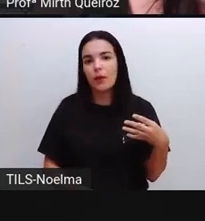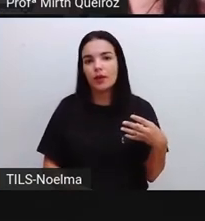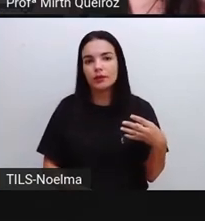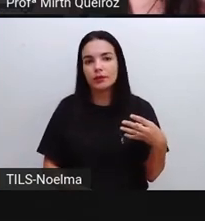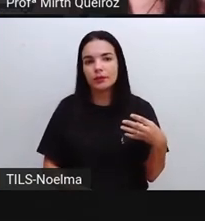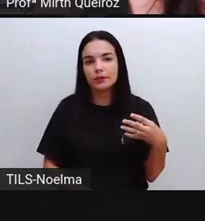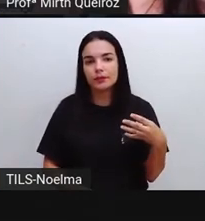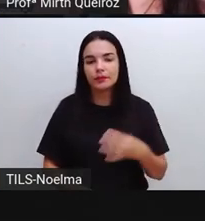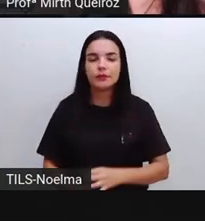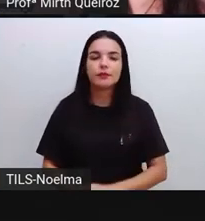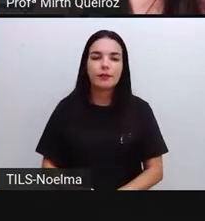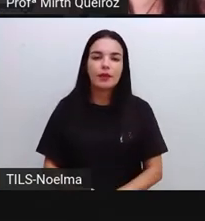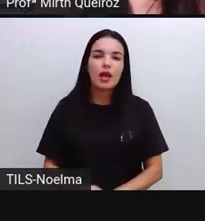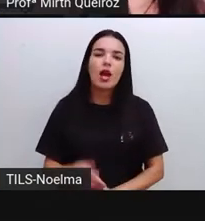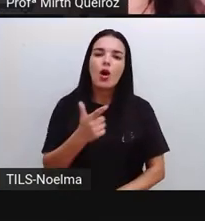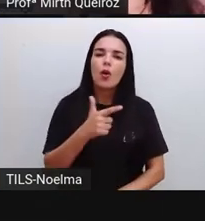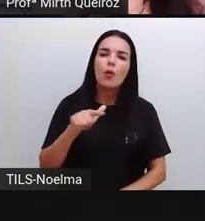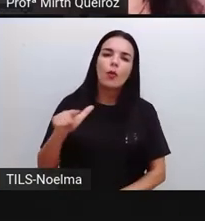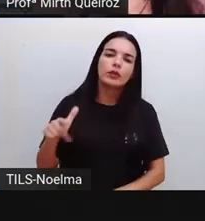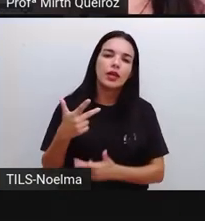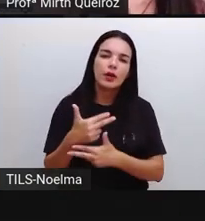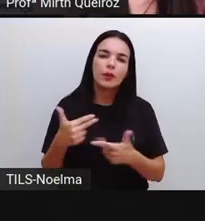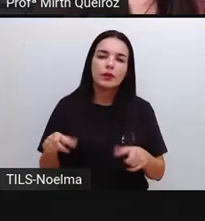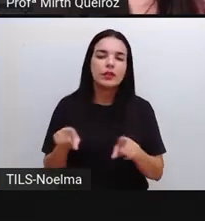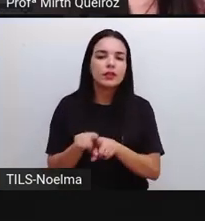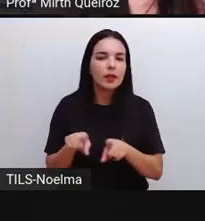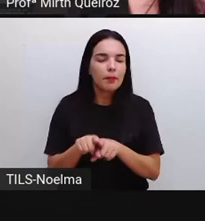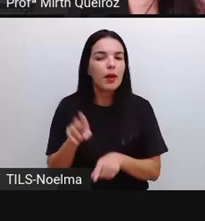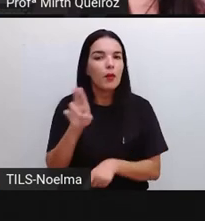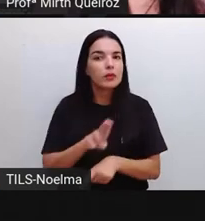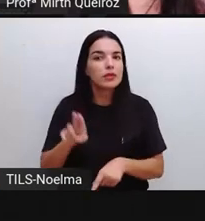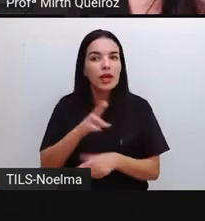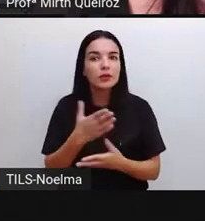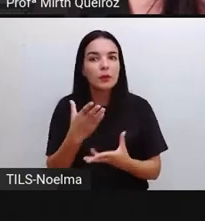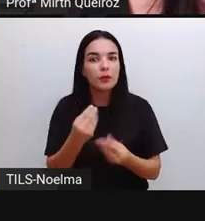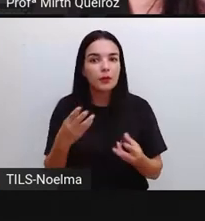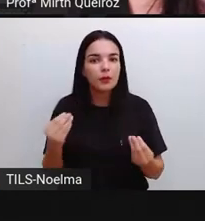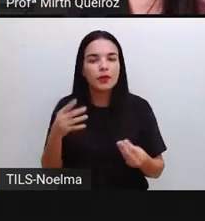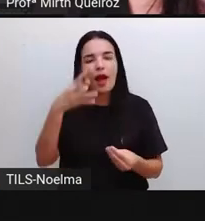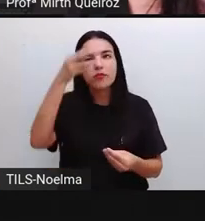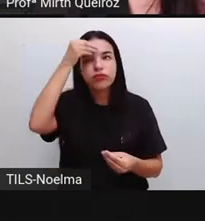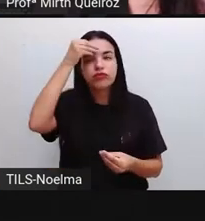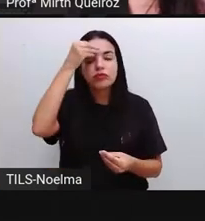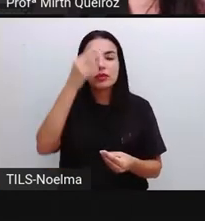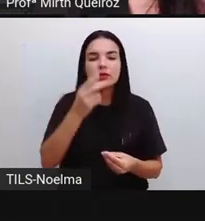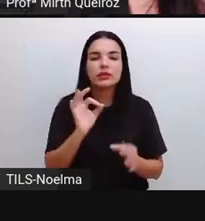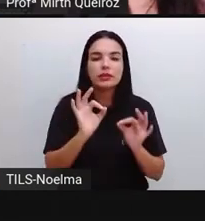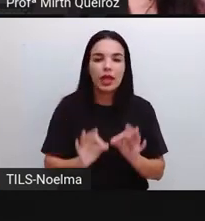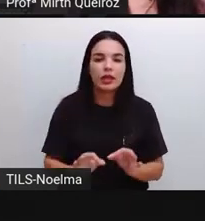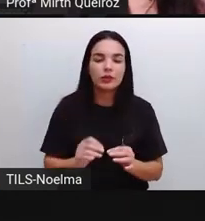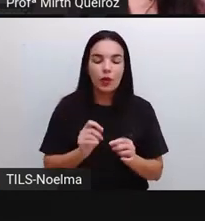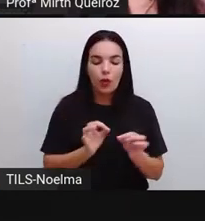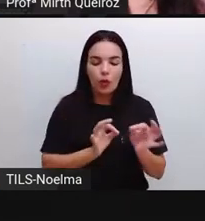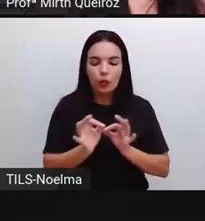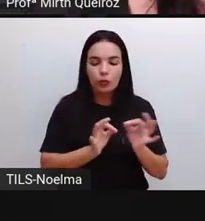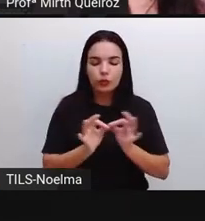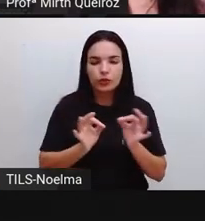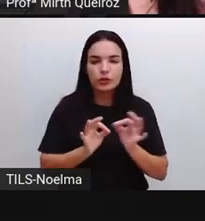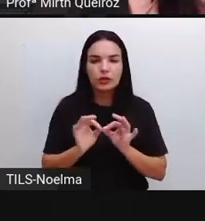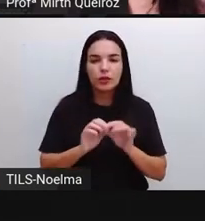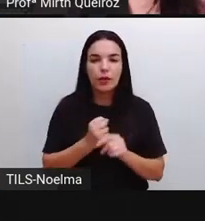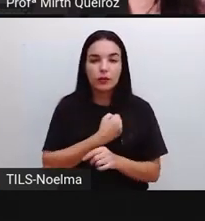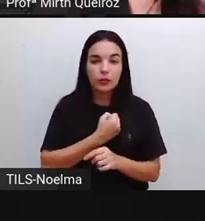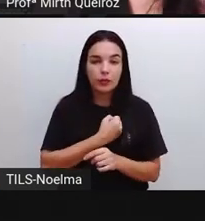1264 outro material que quer utilizado também para que a gente compreenda direitinho o sistema de numeração decimal